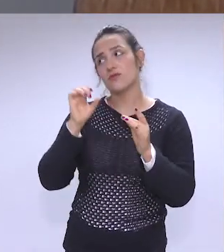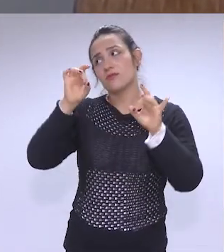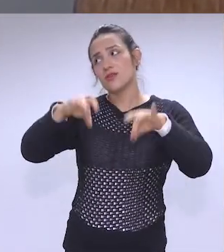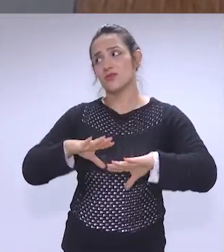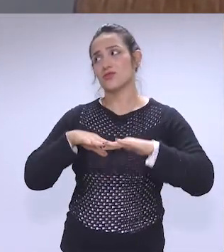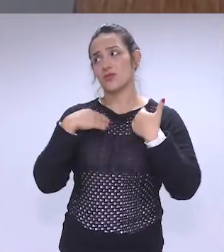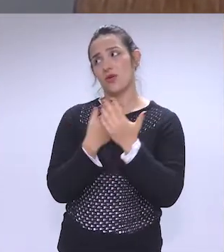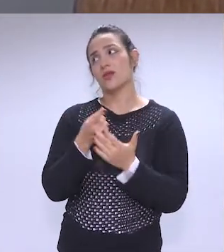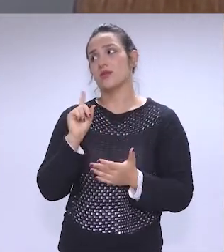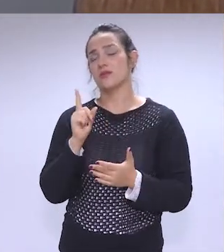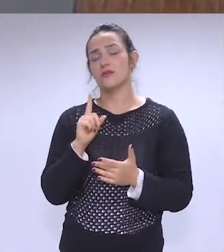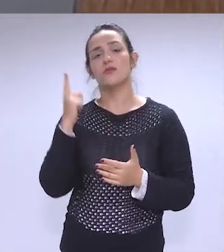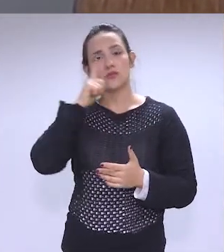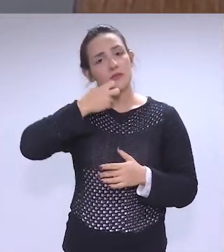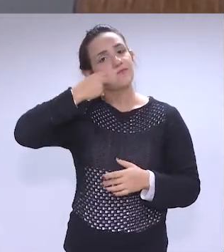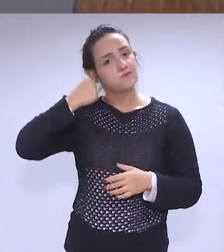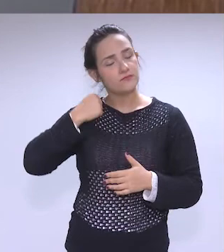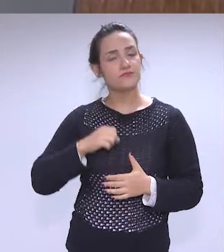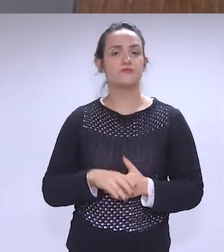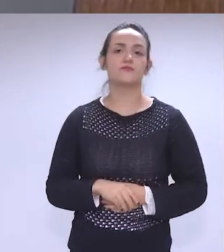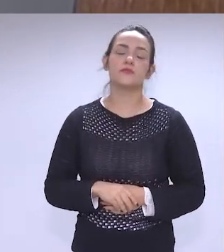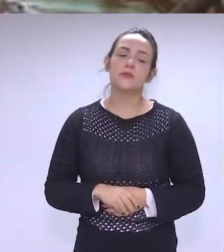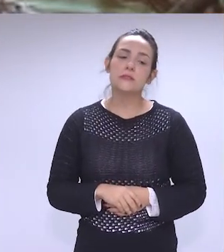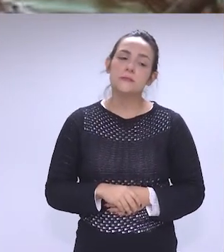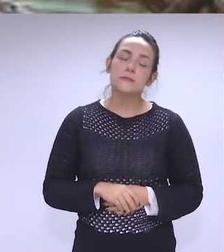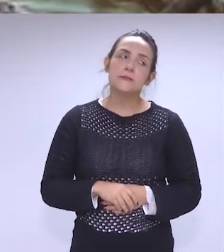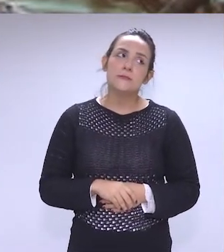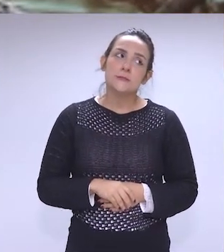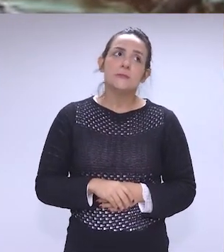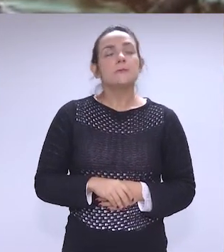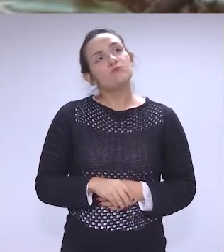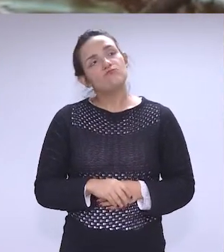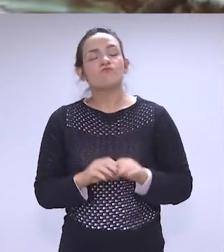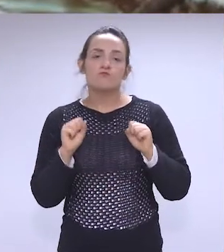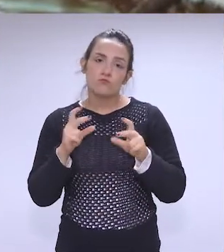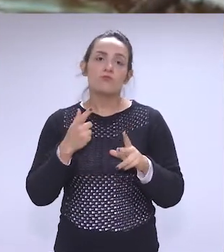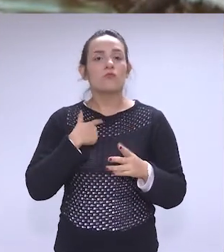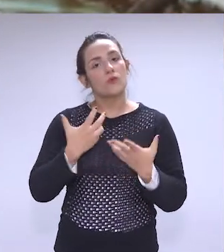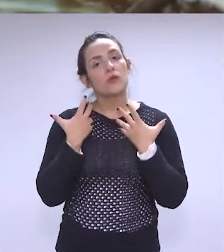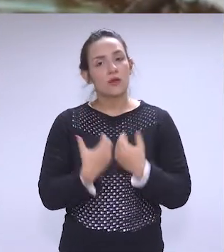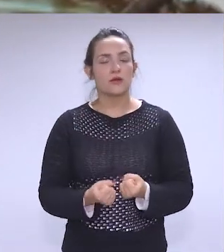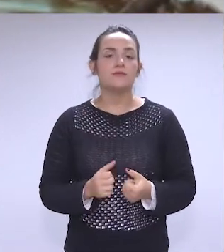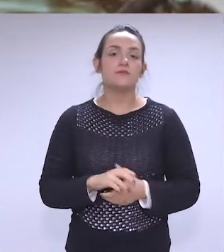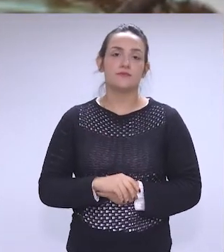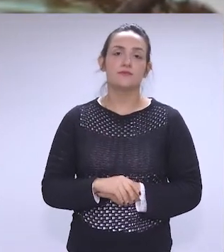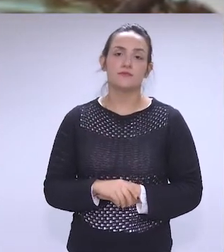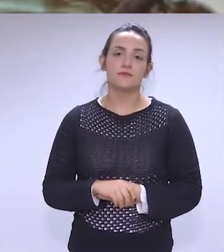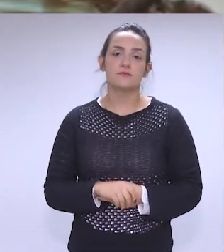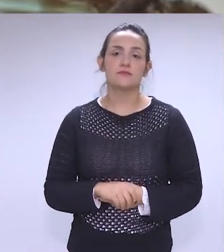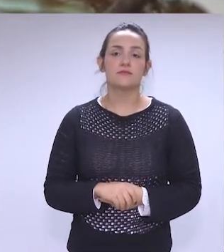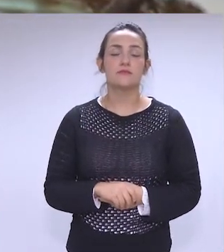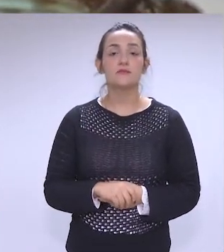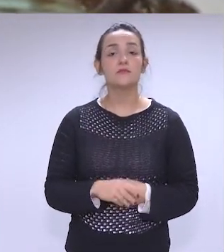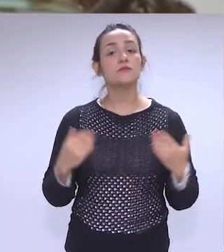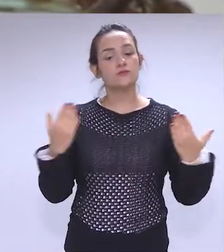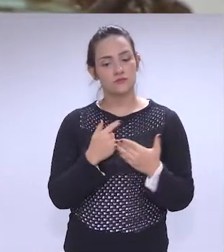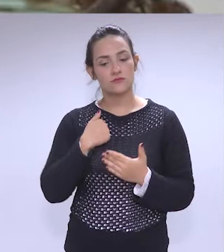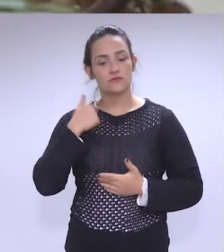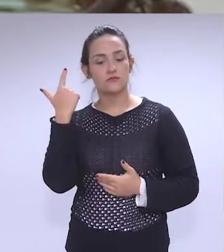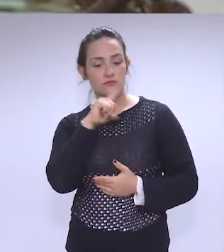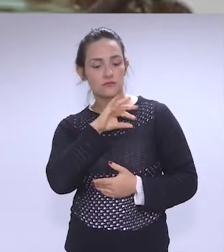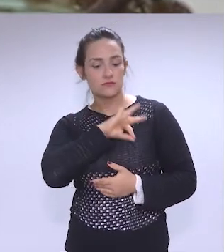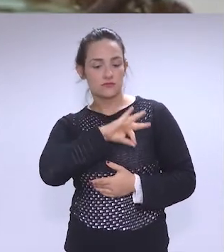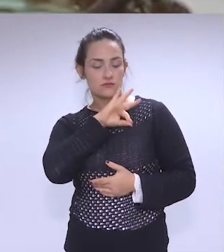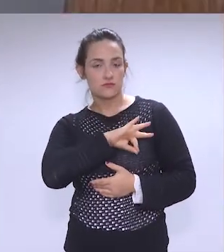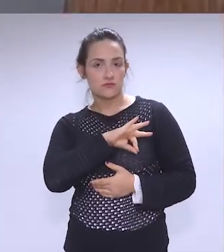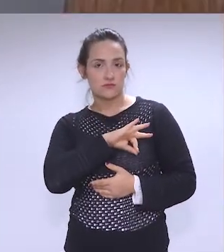também, e ganhar alguma renda com isso. Aí com esse projeto, tá me ajudando, gerando algum